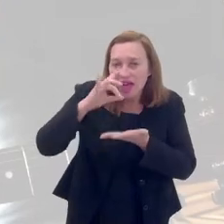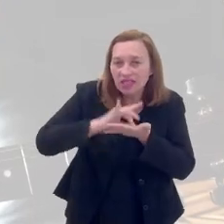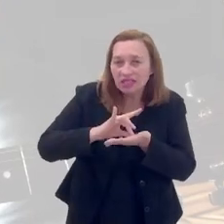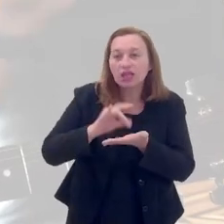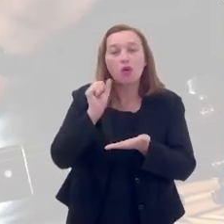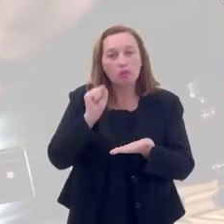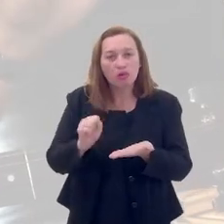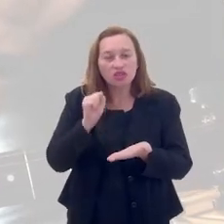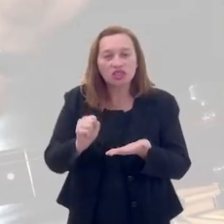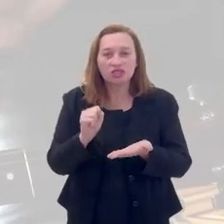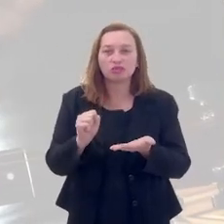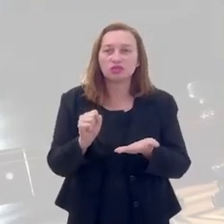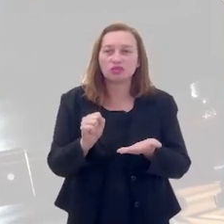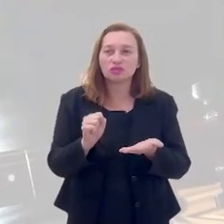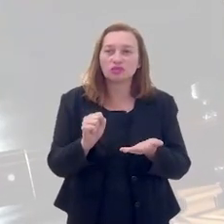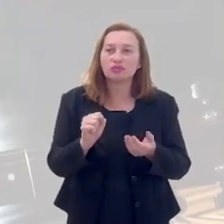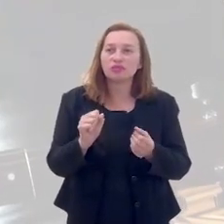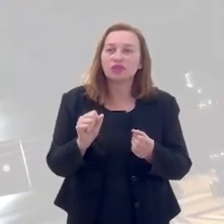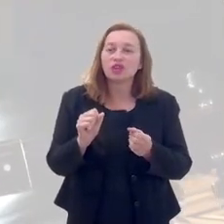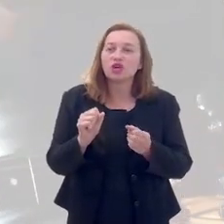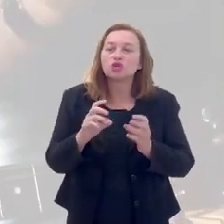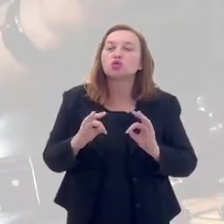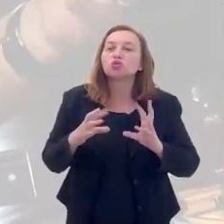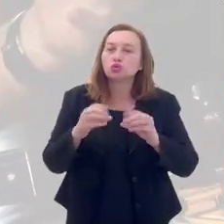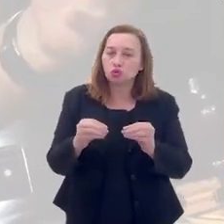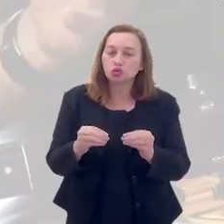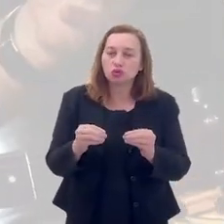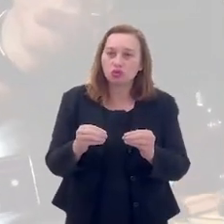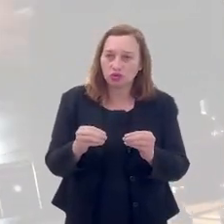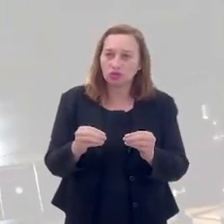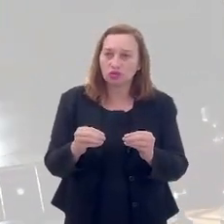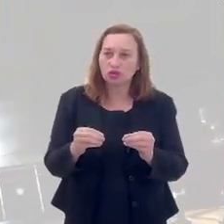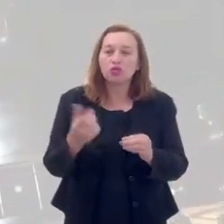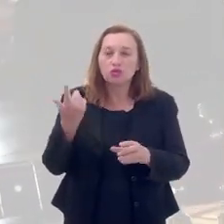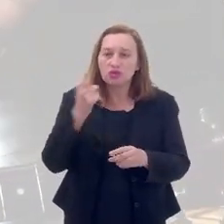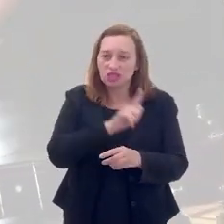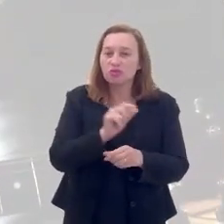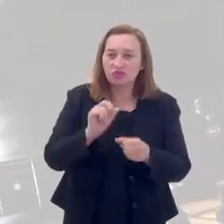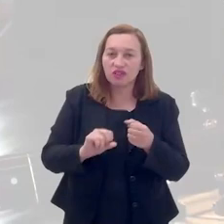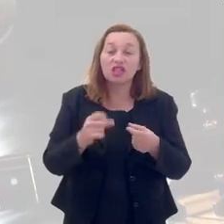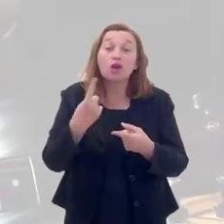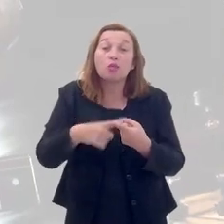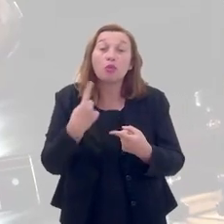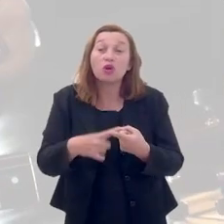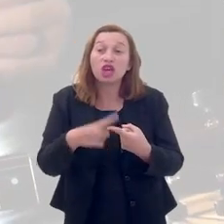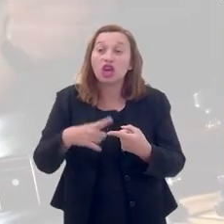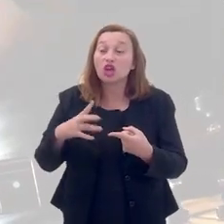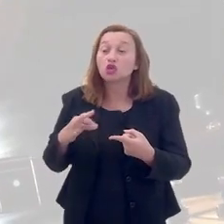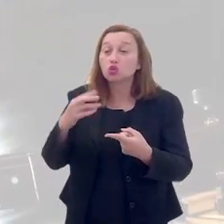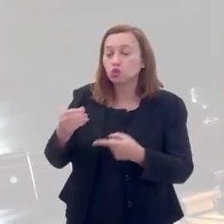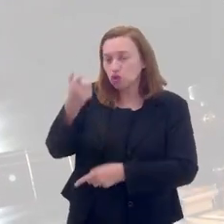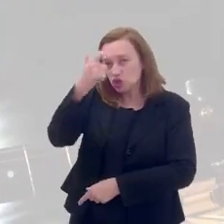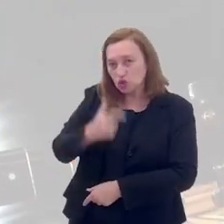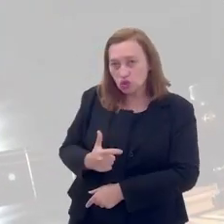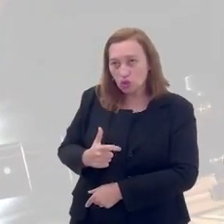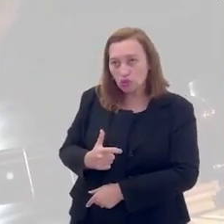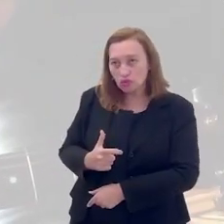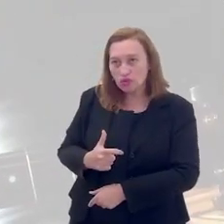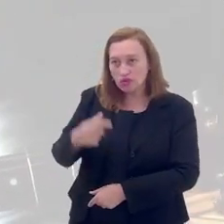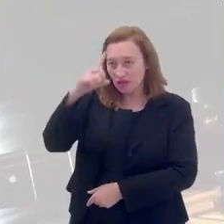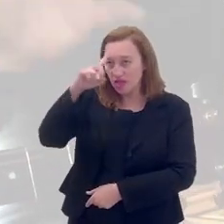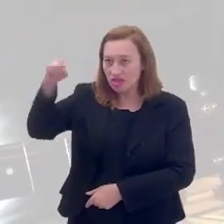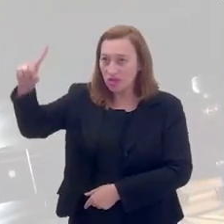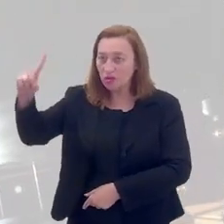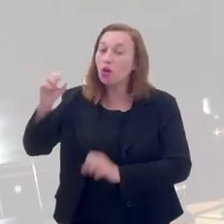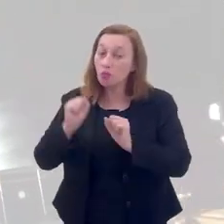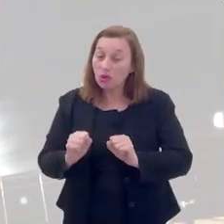nós podemos realizar o que o que estiveram ao nosso alcance não é aquilo que nós Porque a partir daquilo que nós somos em Deus